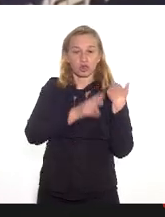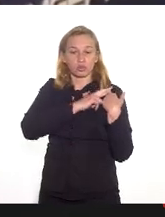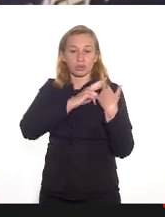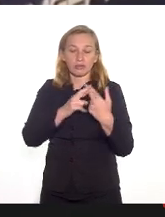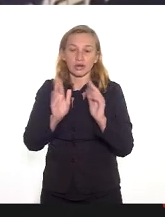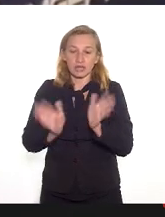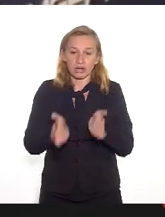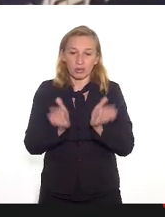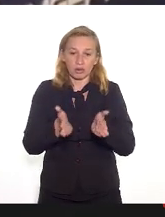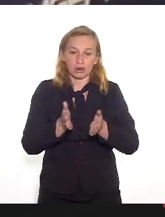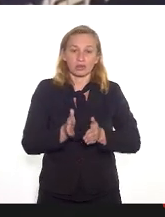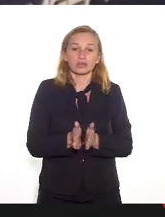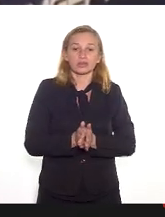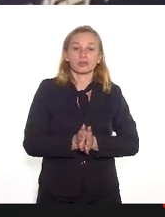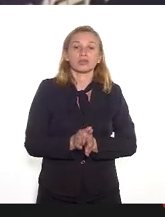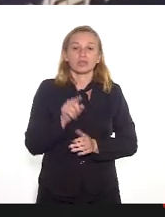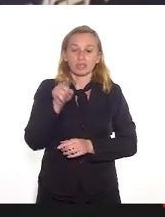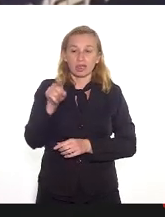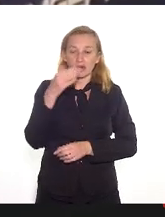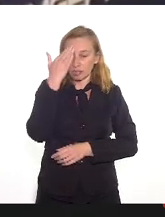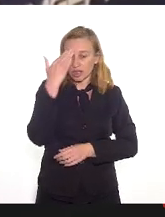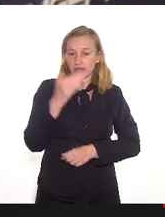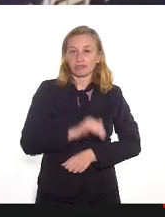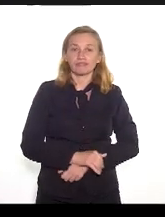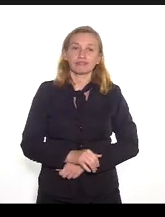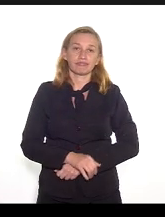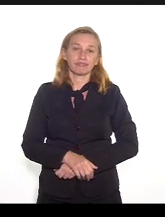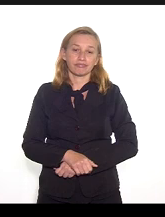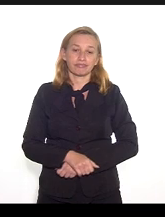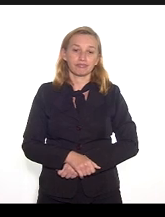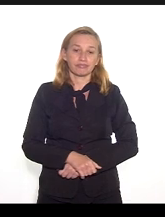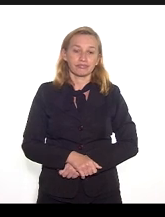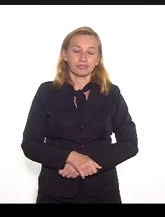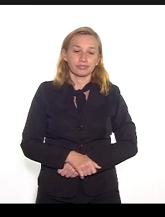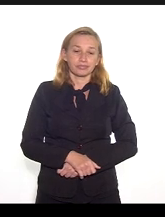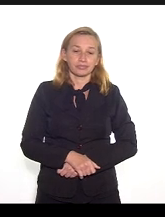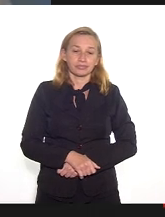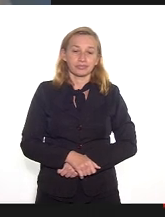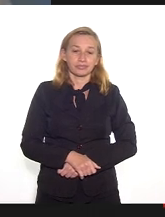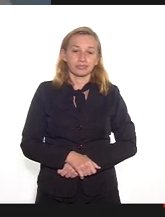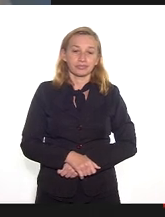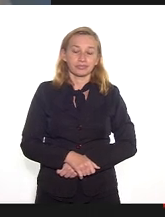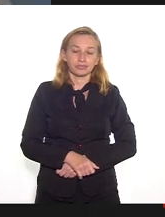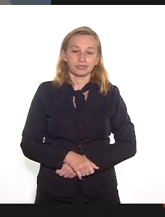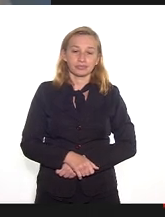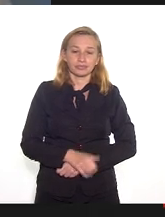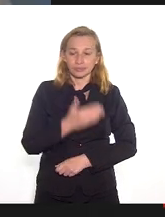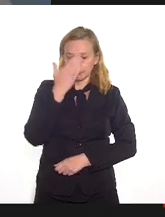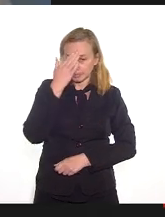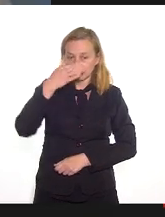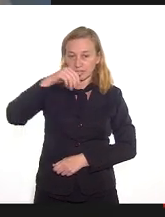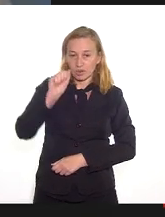projeto e o recife artificial está lá. Muito obrigado, senhor. Obrigada, Almirante. Agradecer aí ao professor